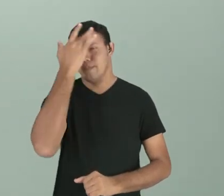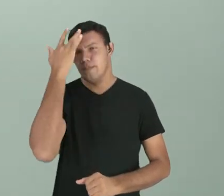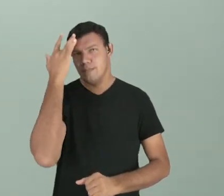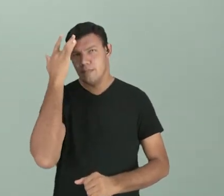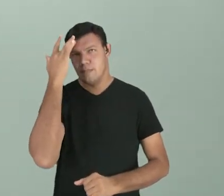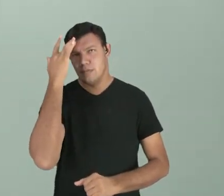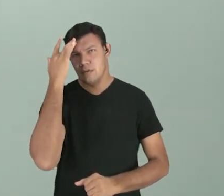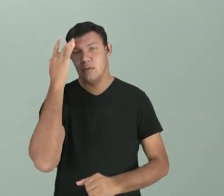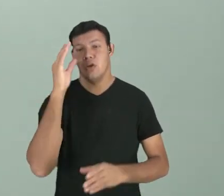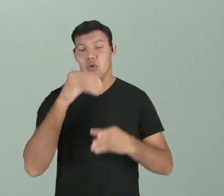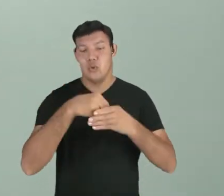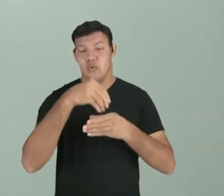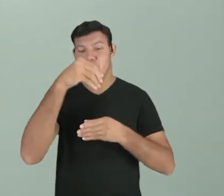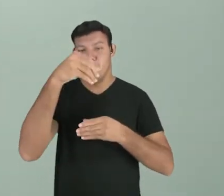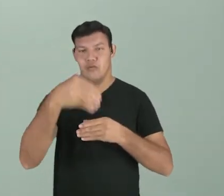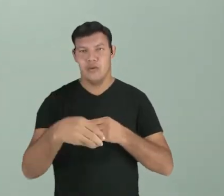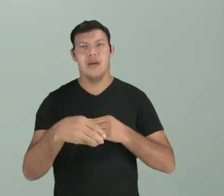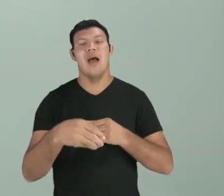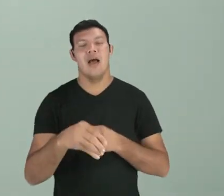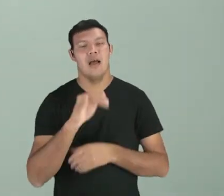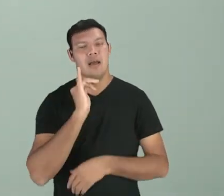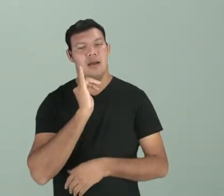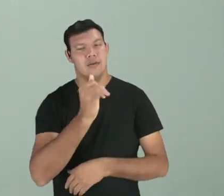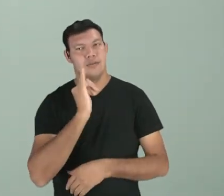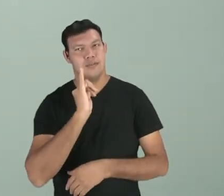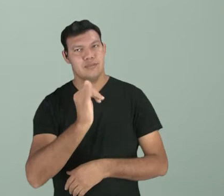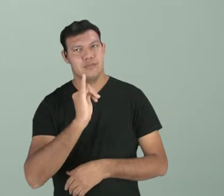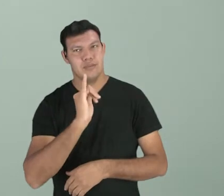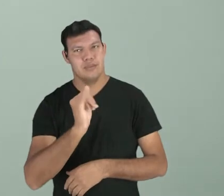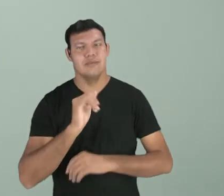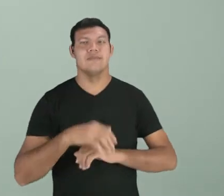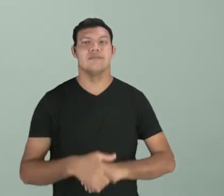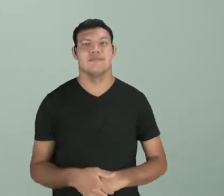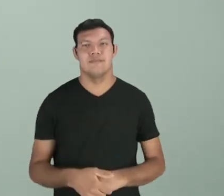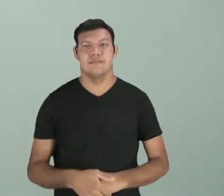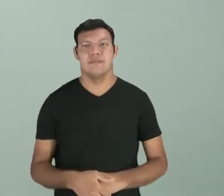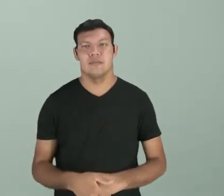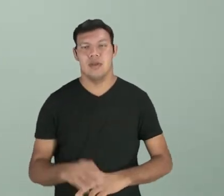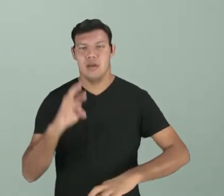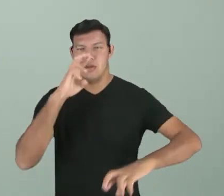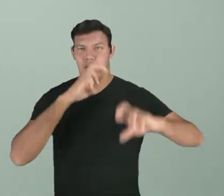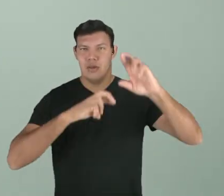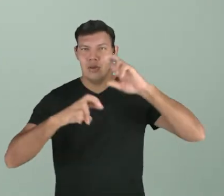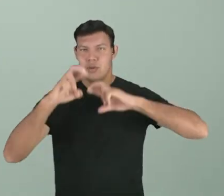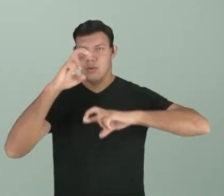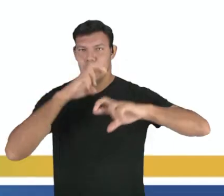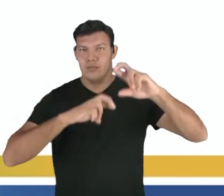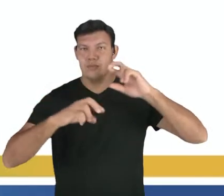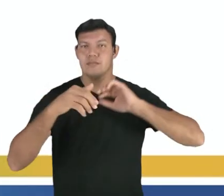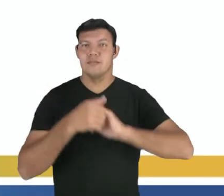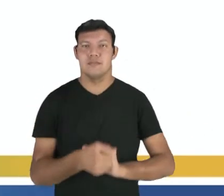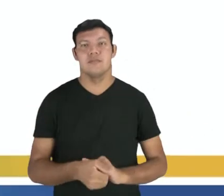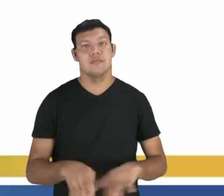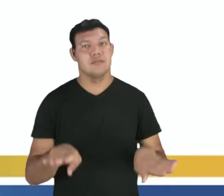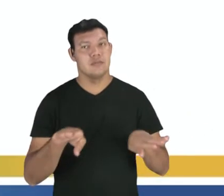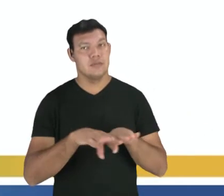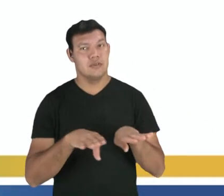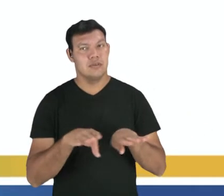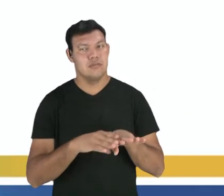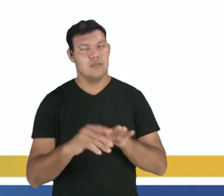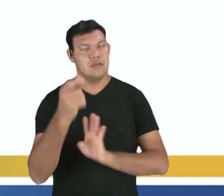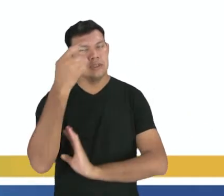história Ele conta né a narrativa aí nós podemos ter o narrador observador ou narrador